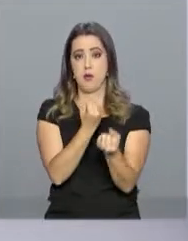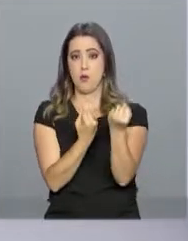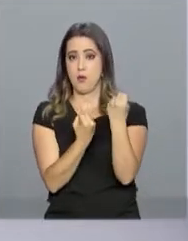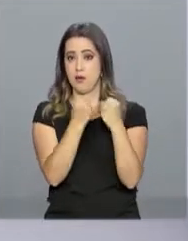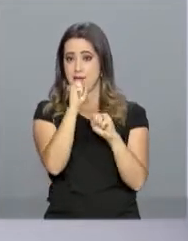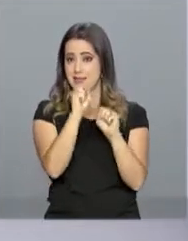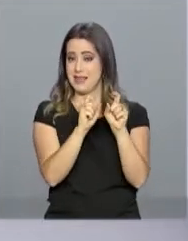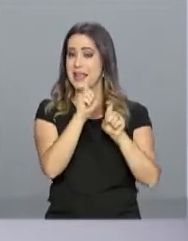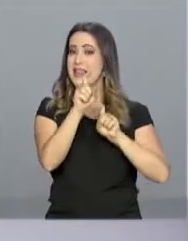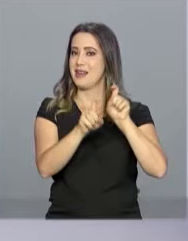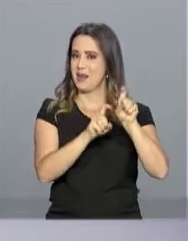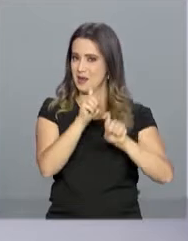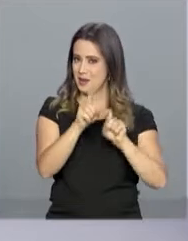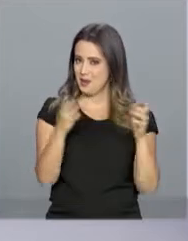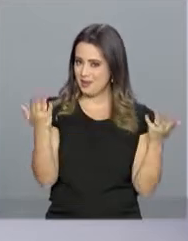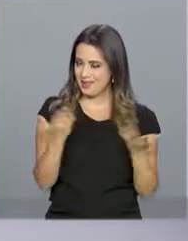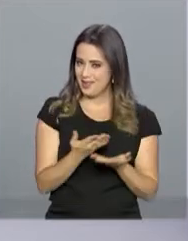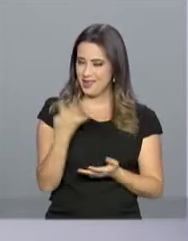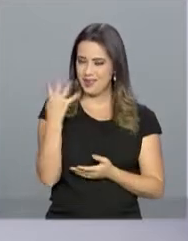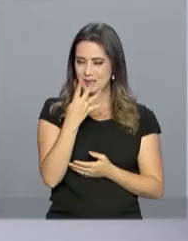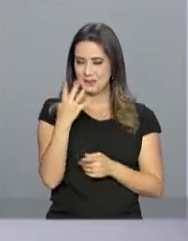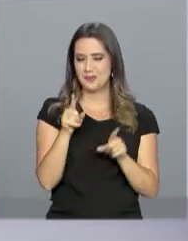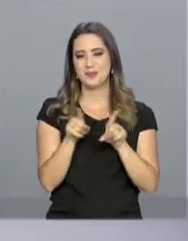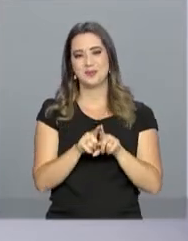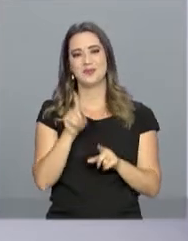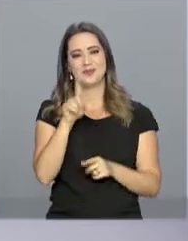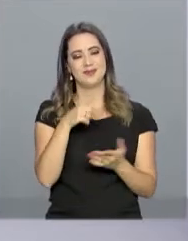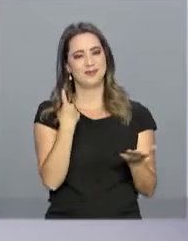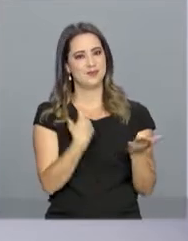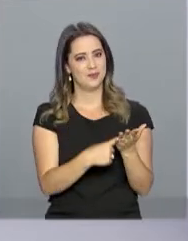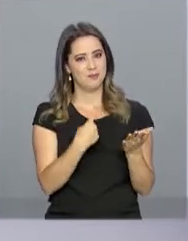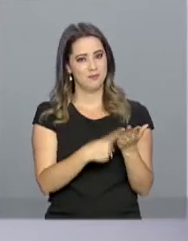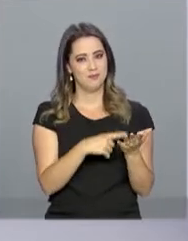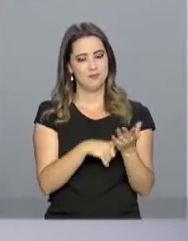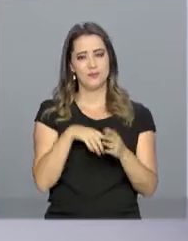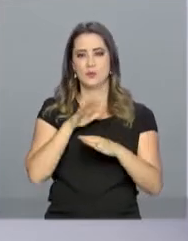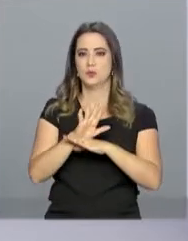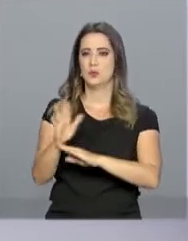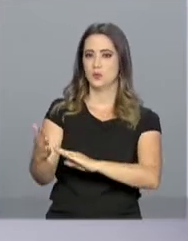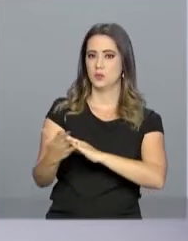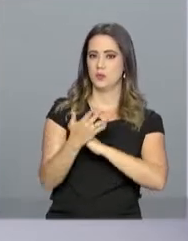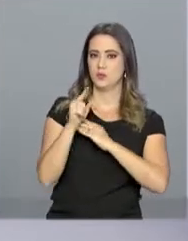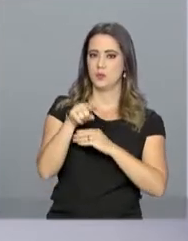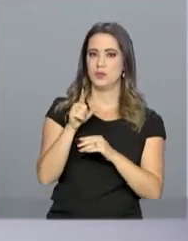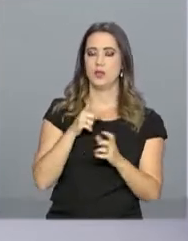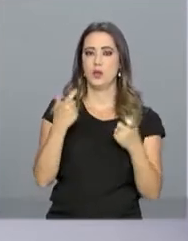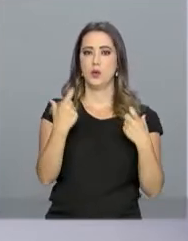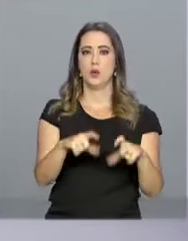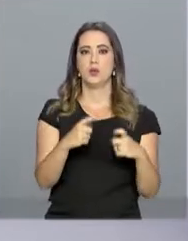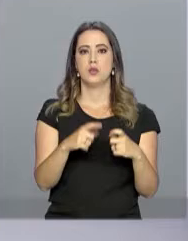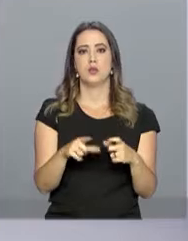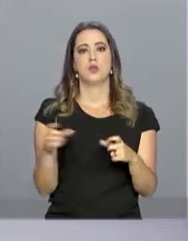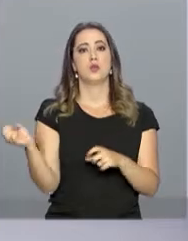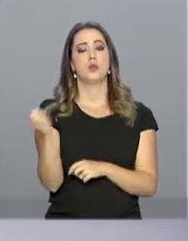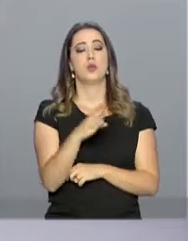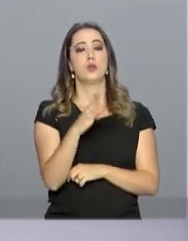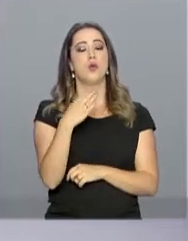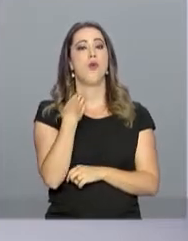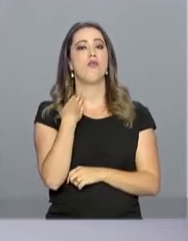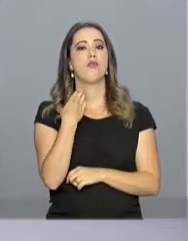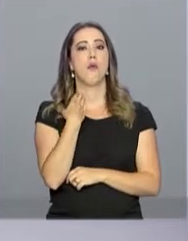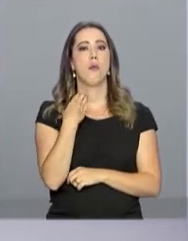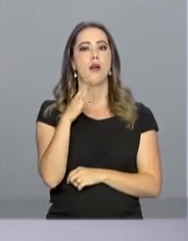da cúpula está a assinatura de acordos de cooperação. Um deles prevê a instalação de uma sede regional do novo Banco